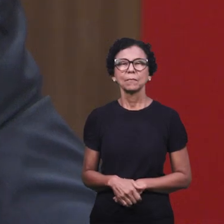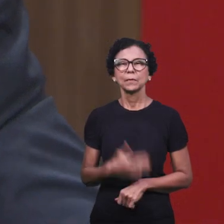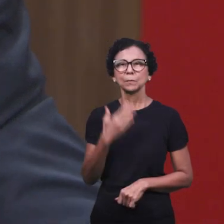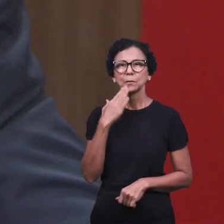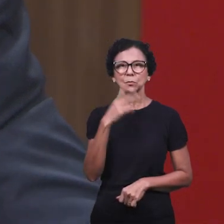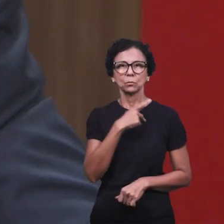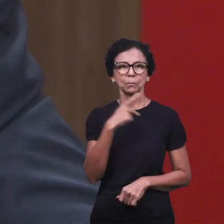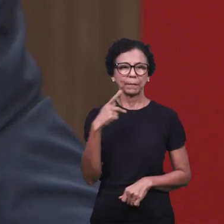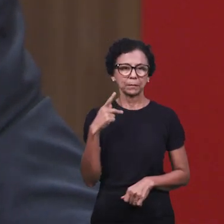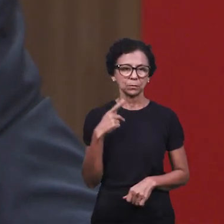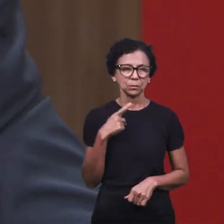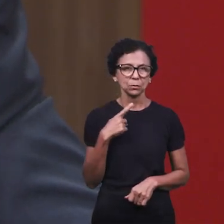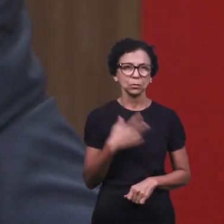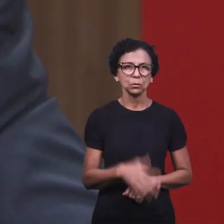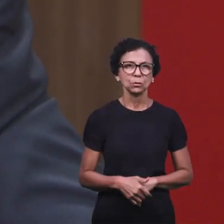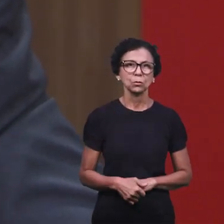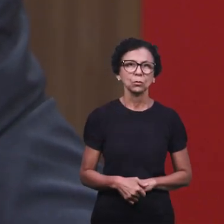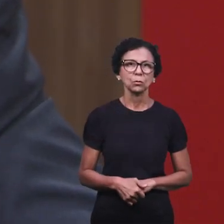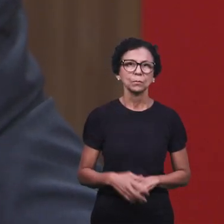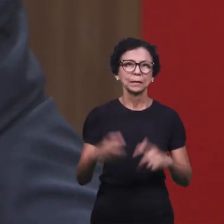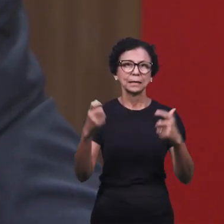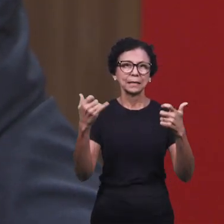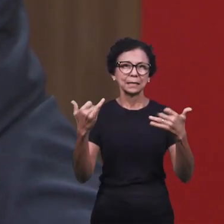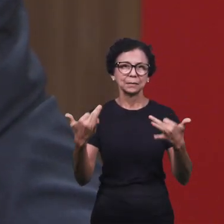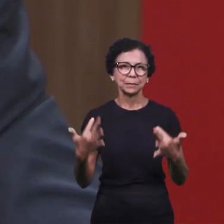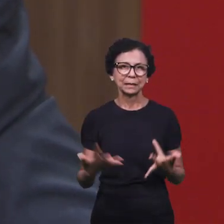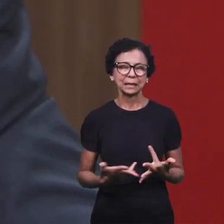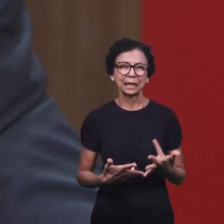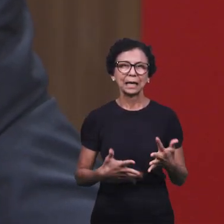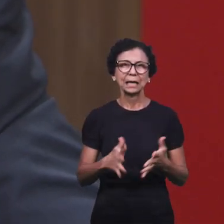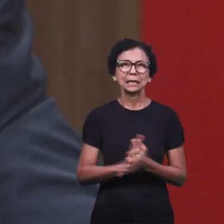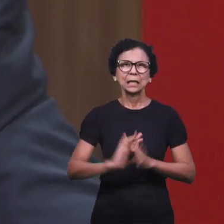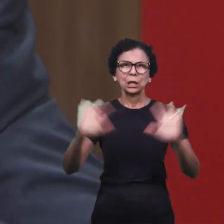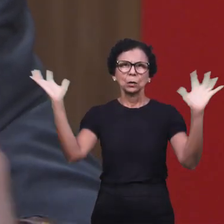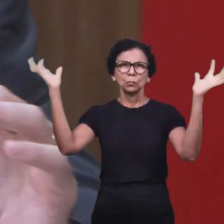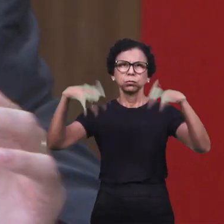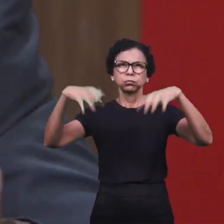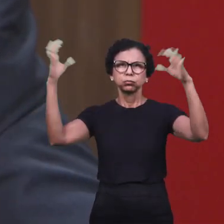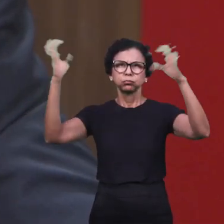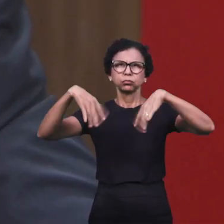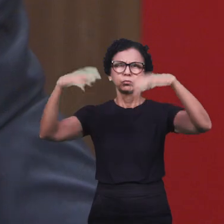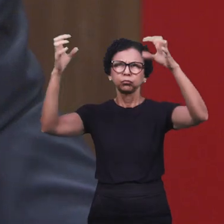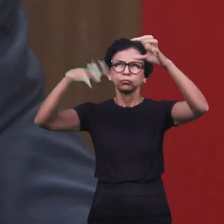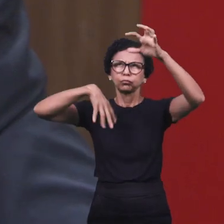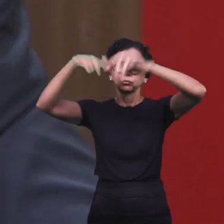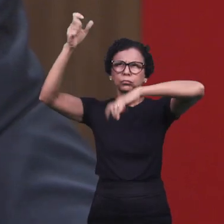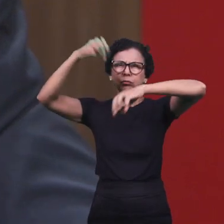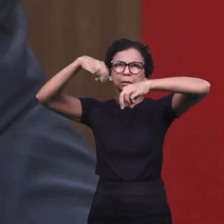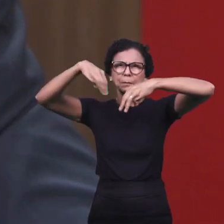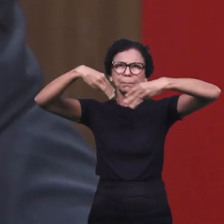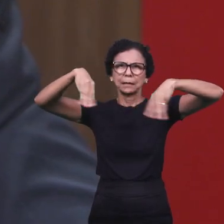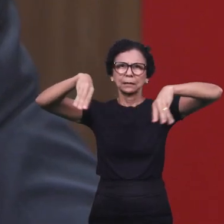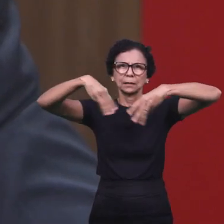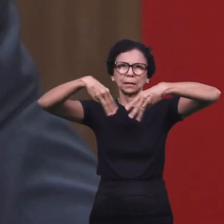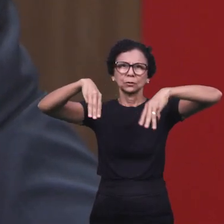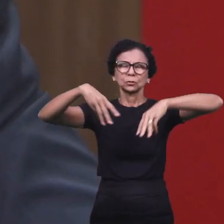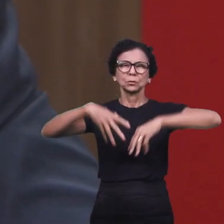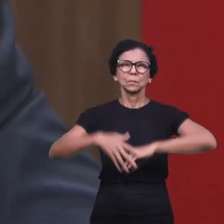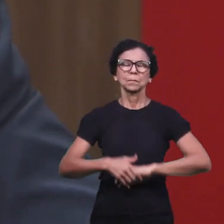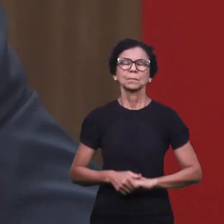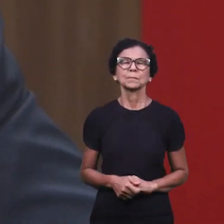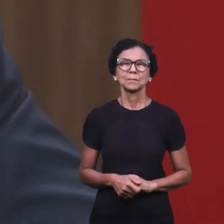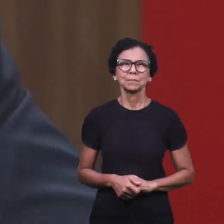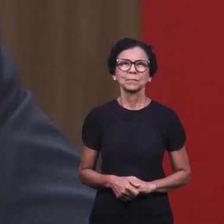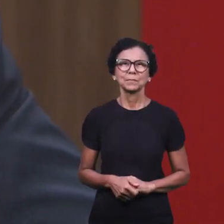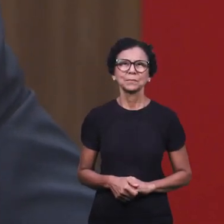das tempestades eletromagnéticas, que é algo que está inserido neste contexto, e que o pastor pudesse,